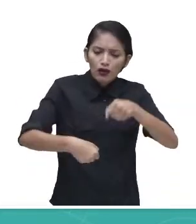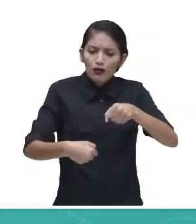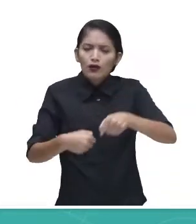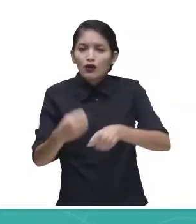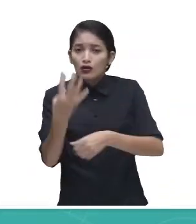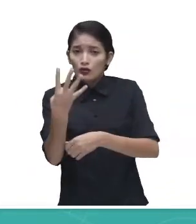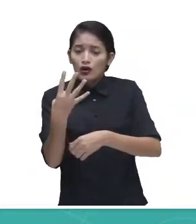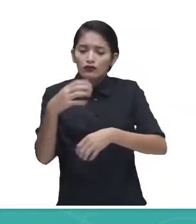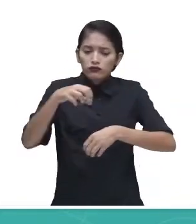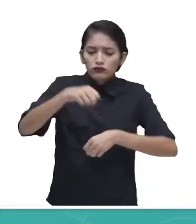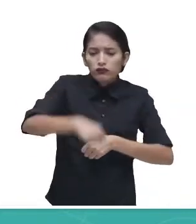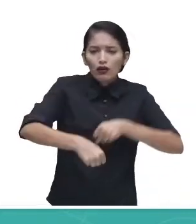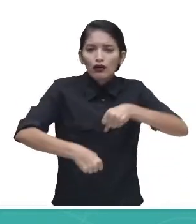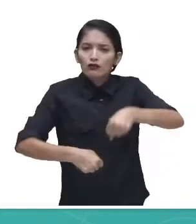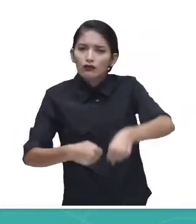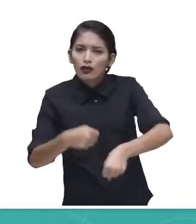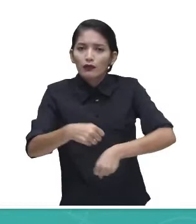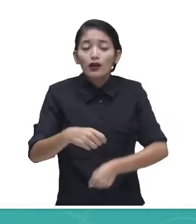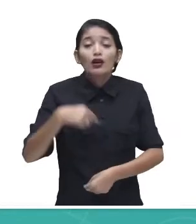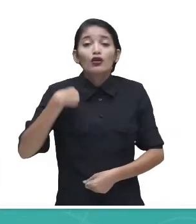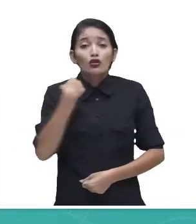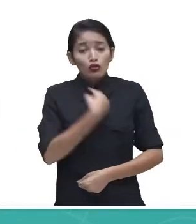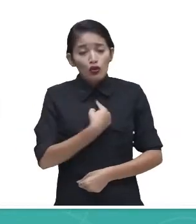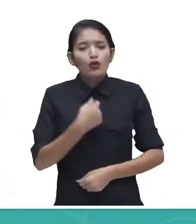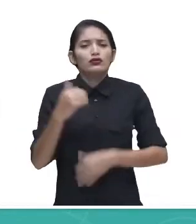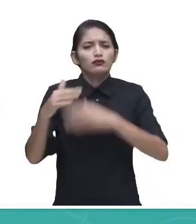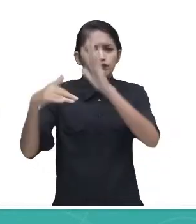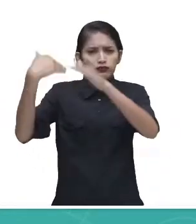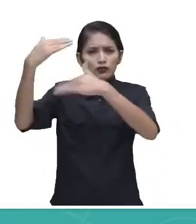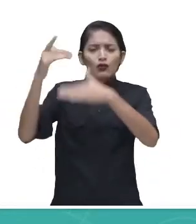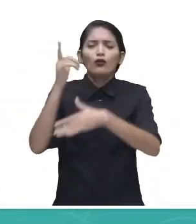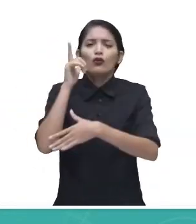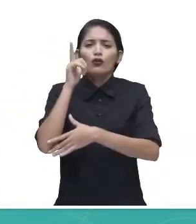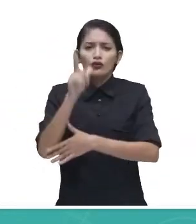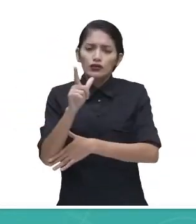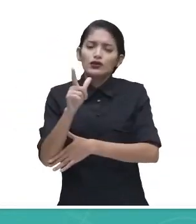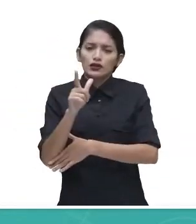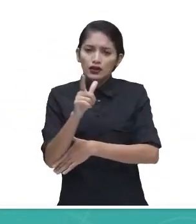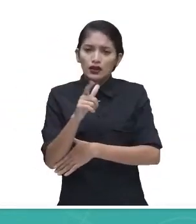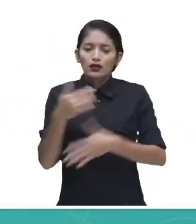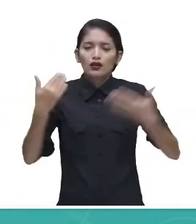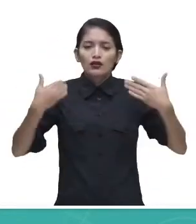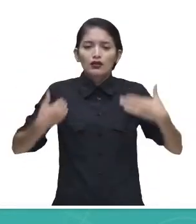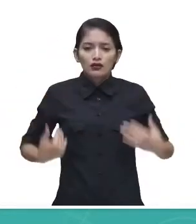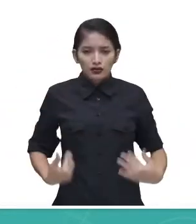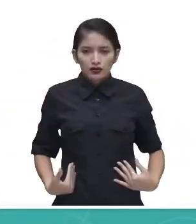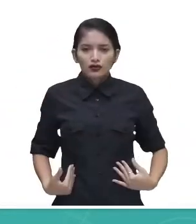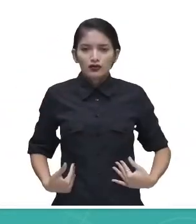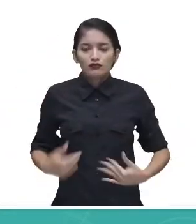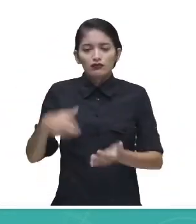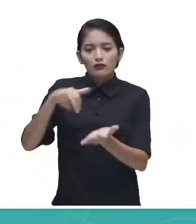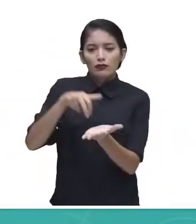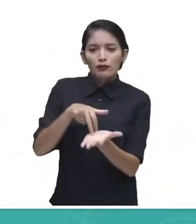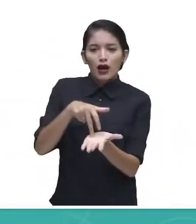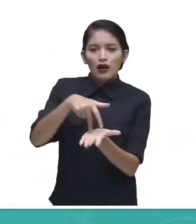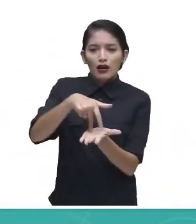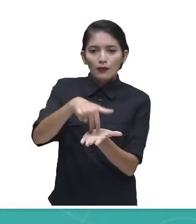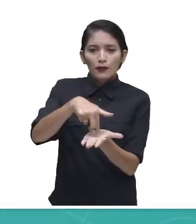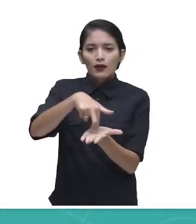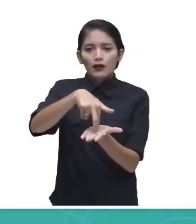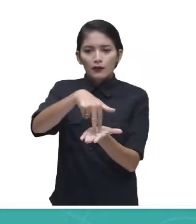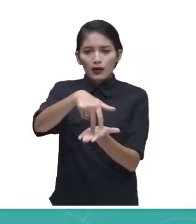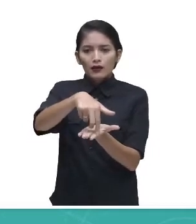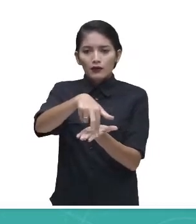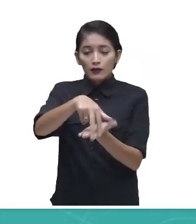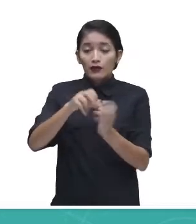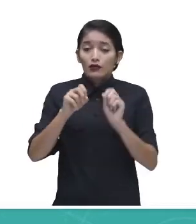chão. Nós conseguimos aí no nosso desenvolvimento conseguir ficar nessa postura, né? Nessa posição ereta.